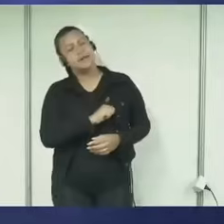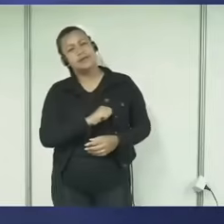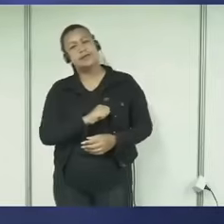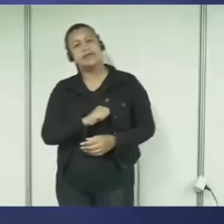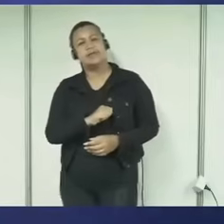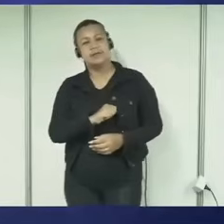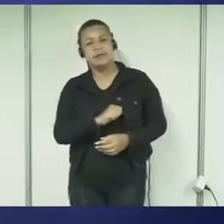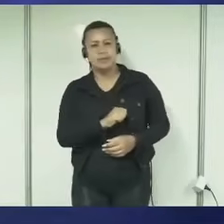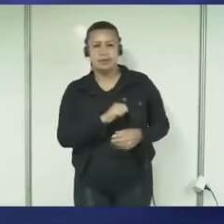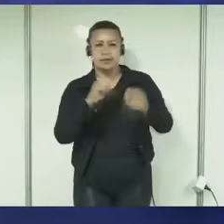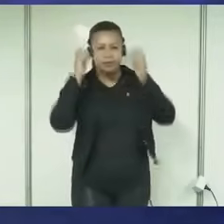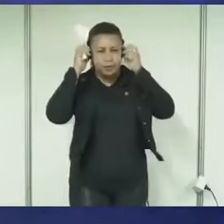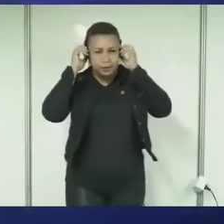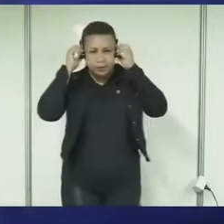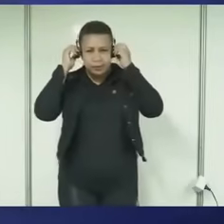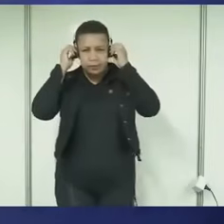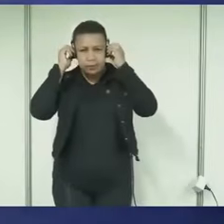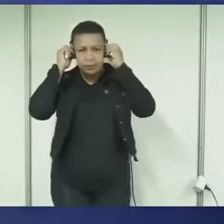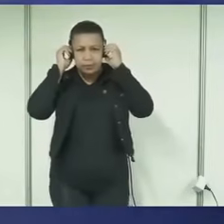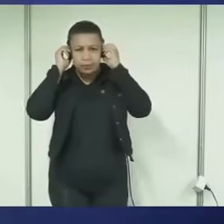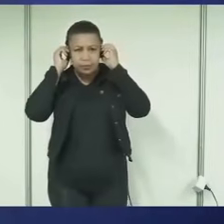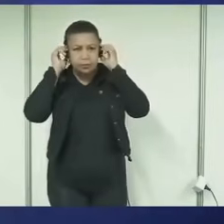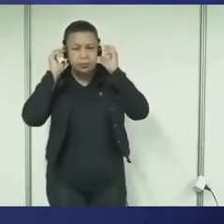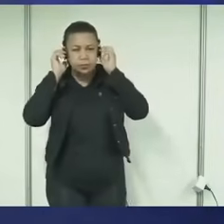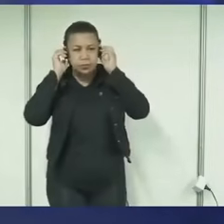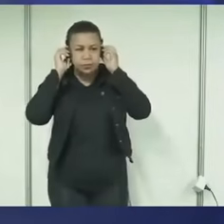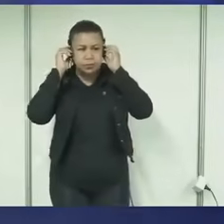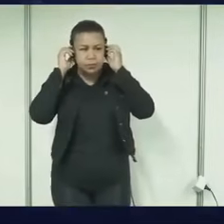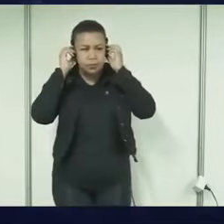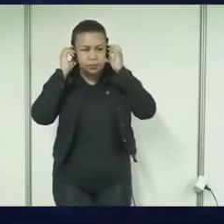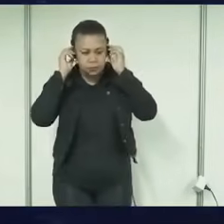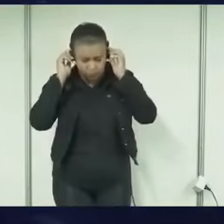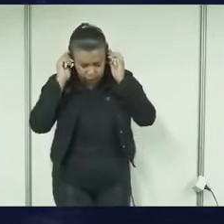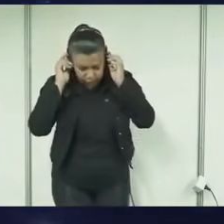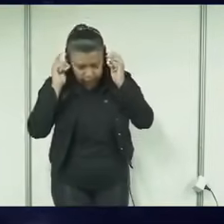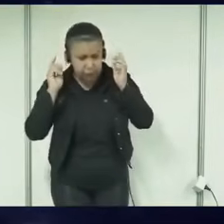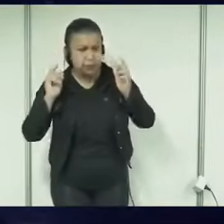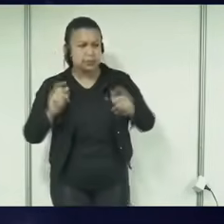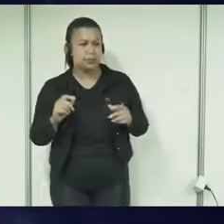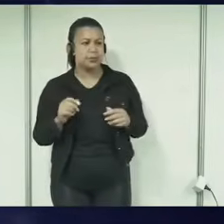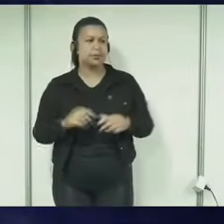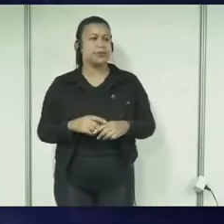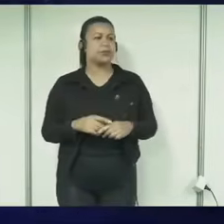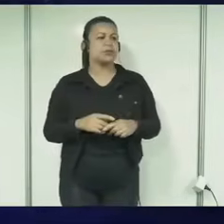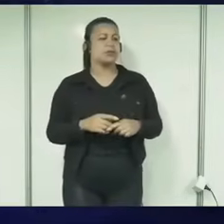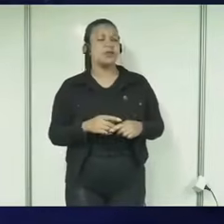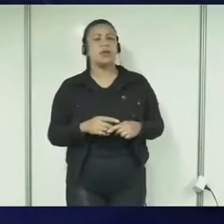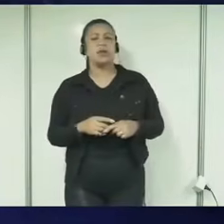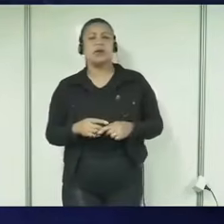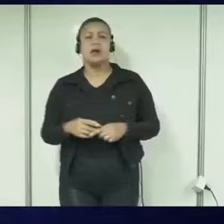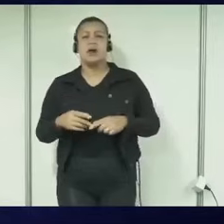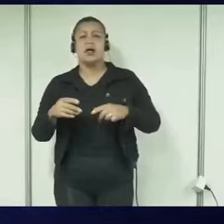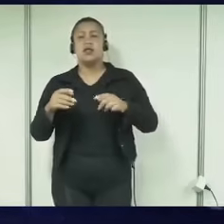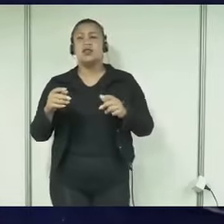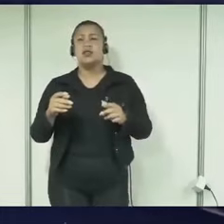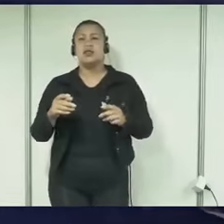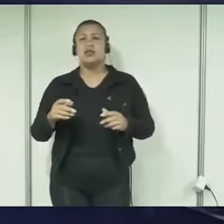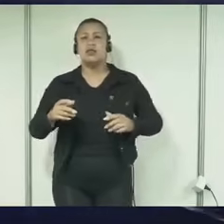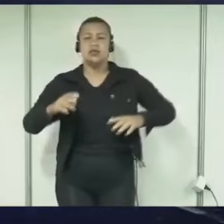Ela nem liga para a moda. Sua alegria está no